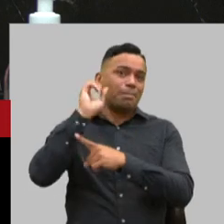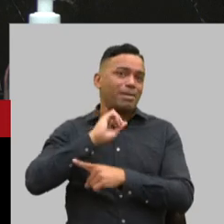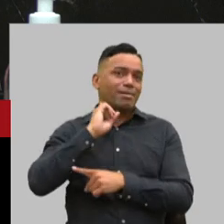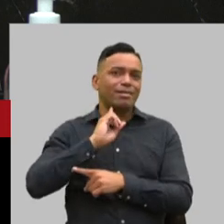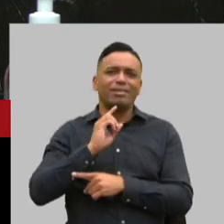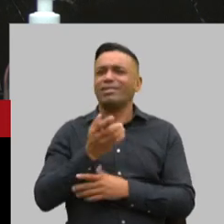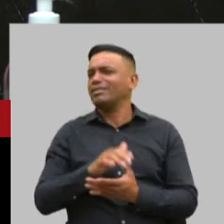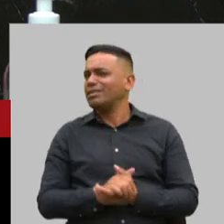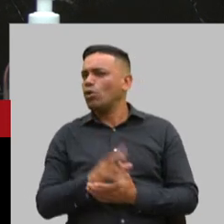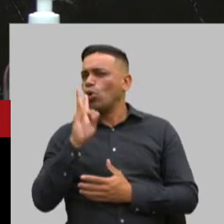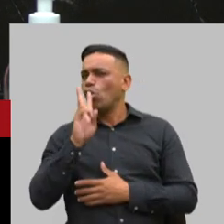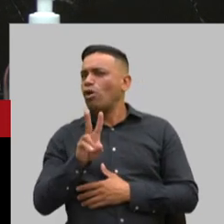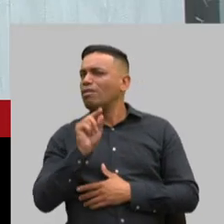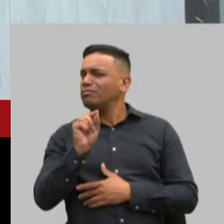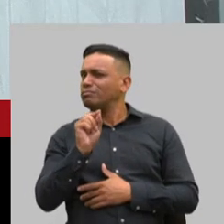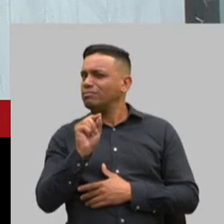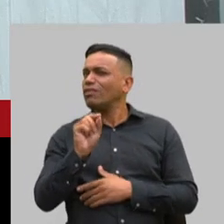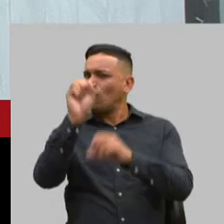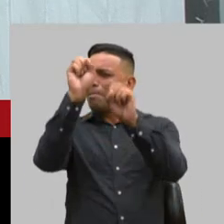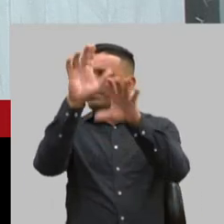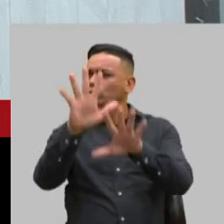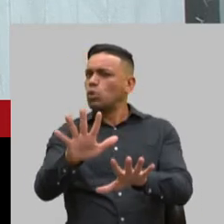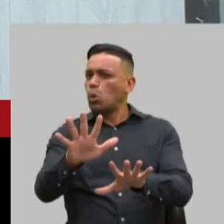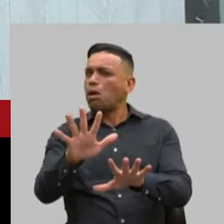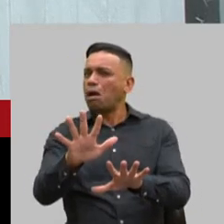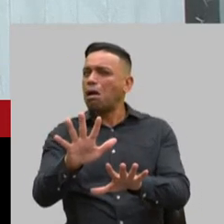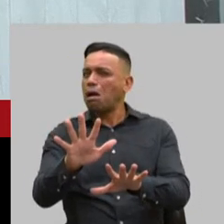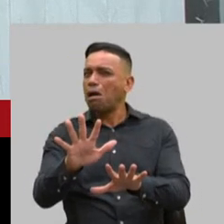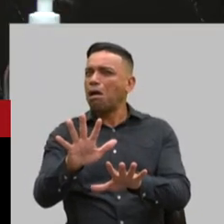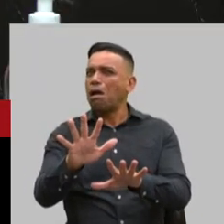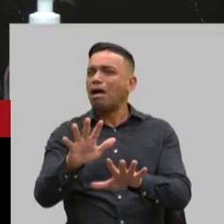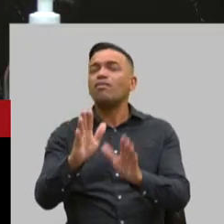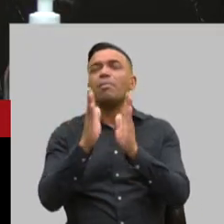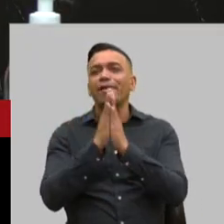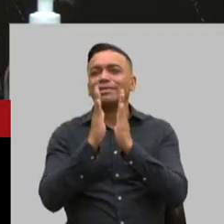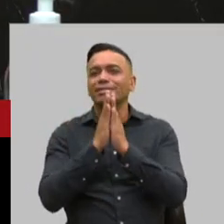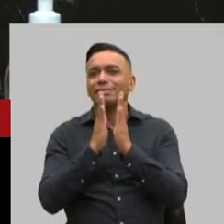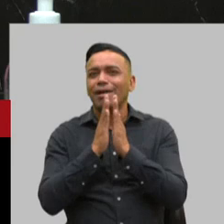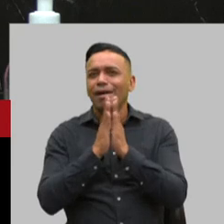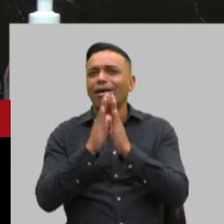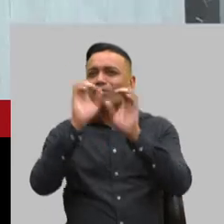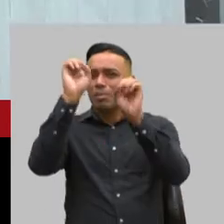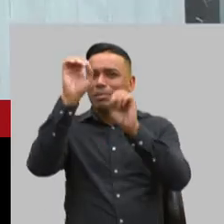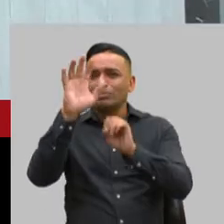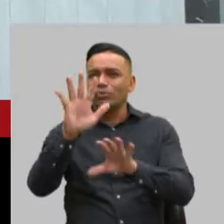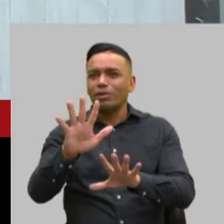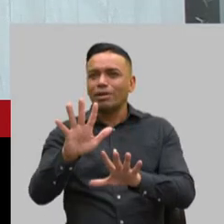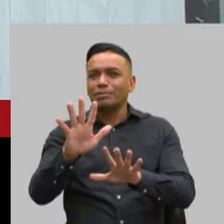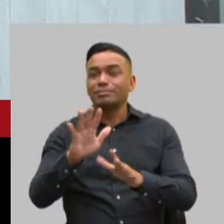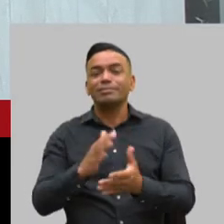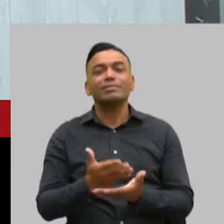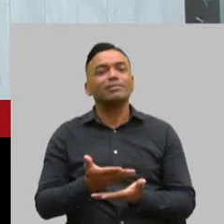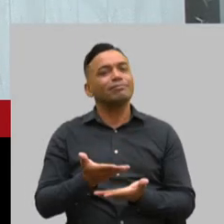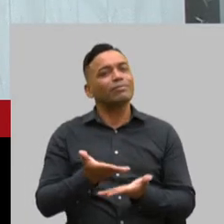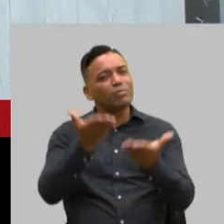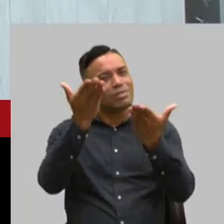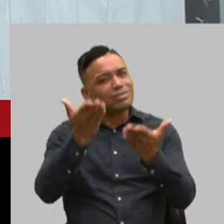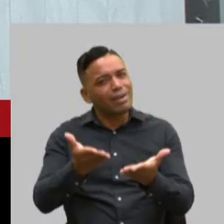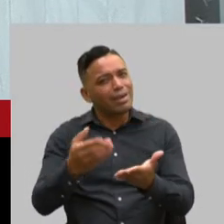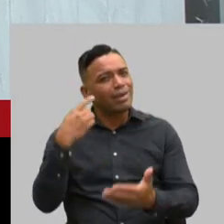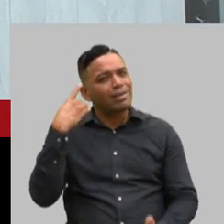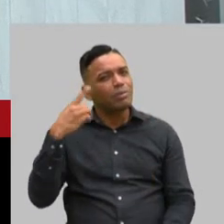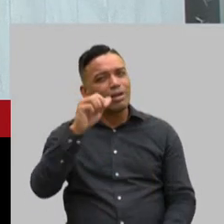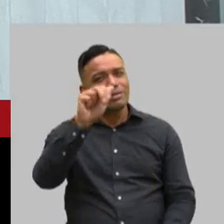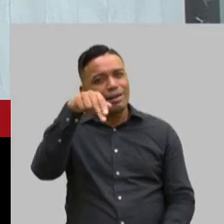lado dela, eu falei assim: vamos abençoar, isso não vai dar muita coisa mesmo, mas vamos rezar, vamos abençoar. Olha, Ana Paula, você, além do título